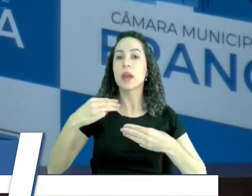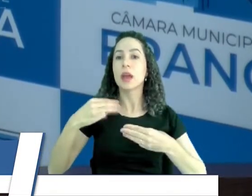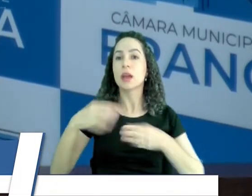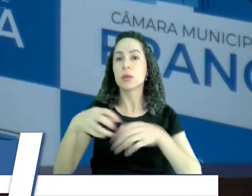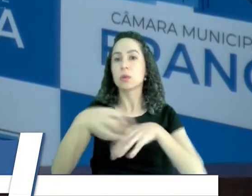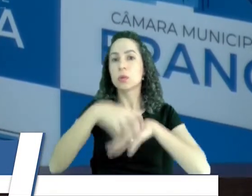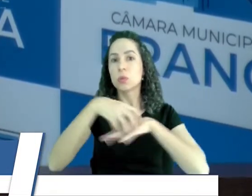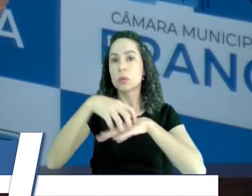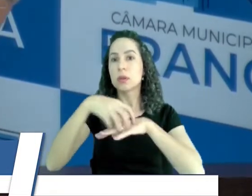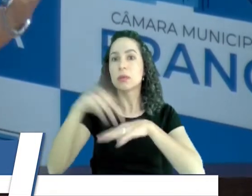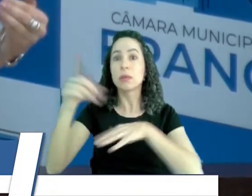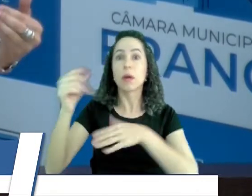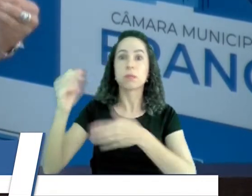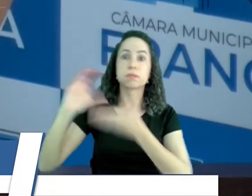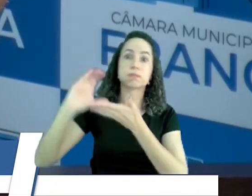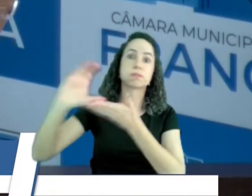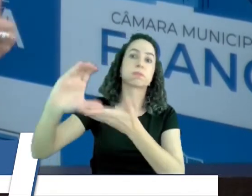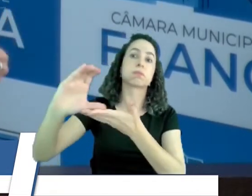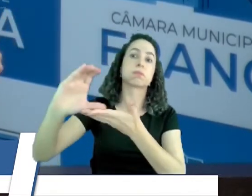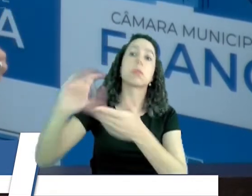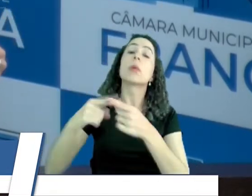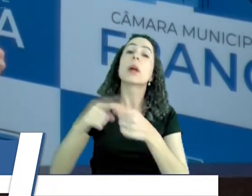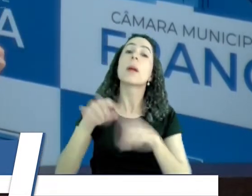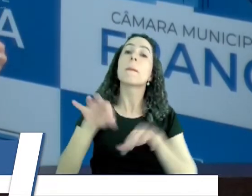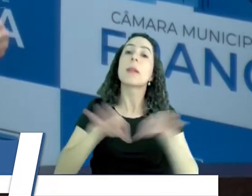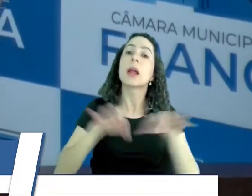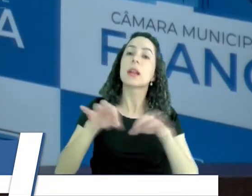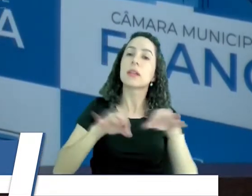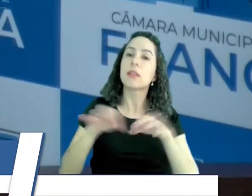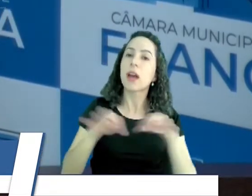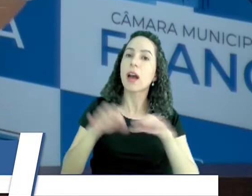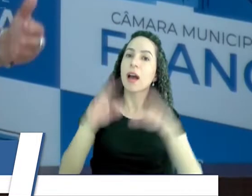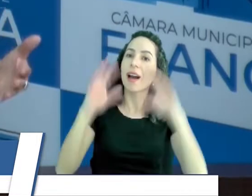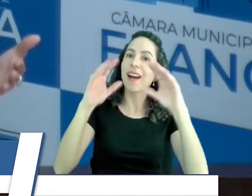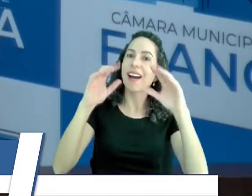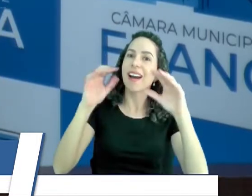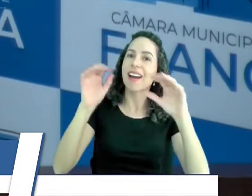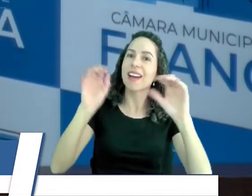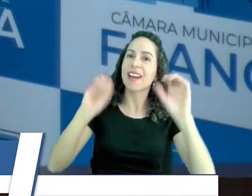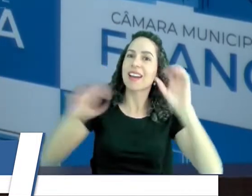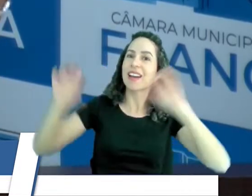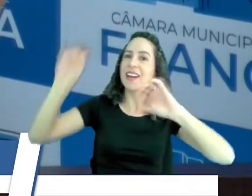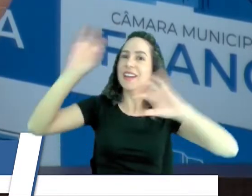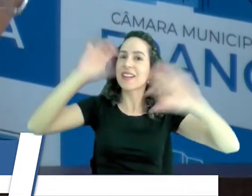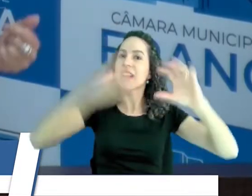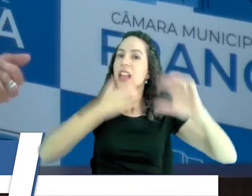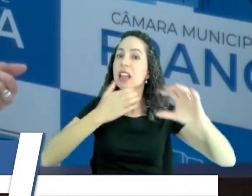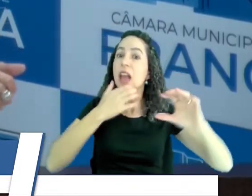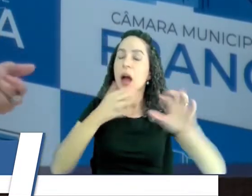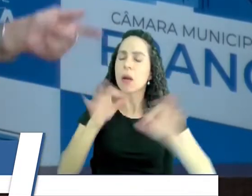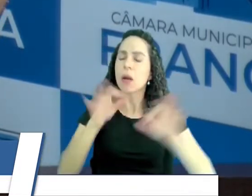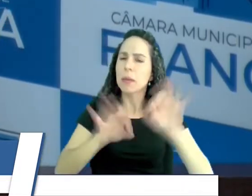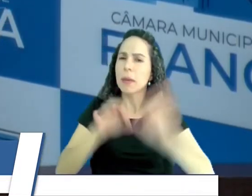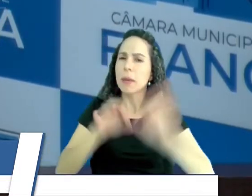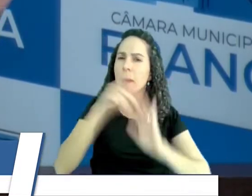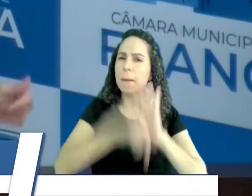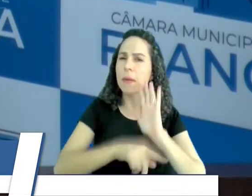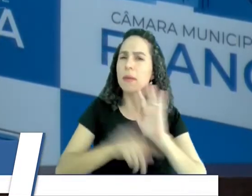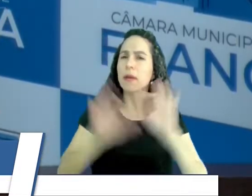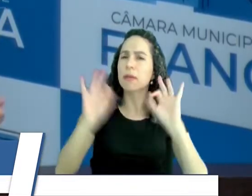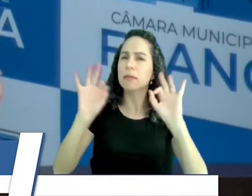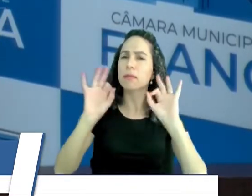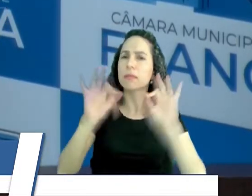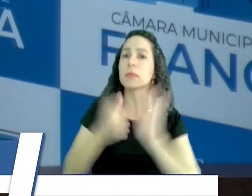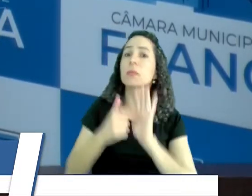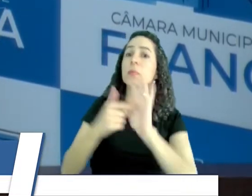para o turismo? Por que não planejar a decoração de Natal e levar um projeto bem estruturado para o Ministério do Turismo, que pode